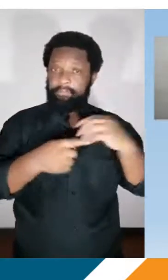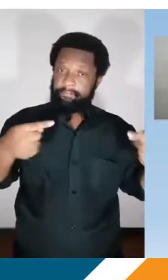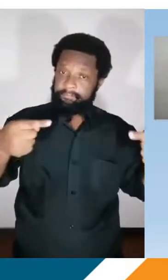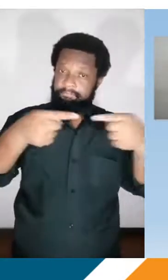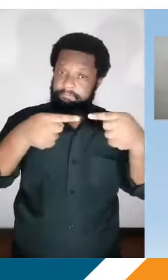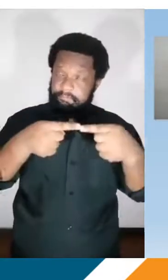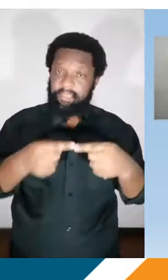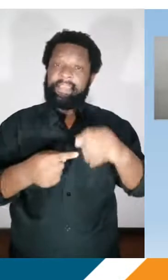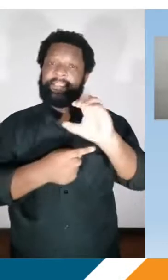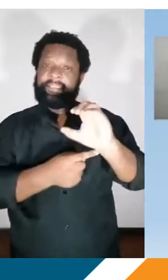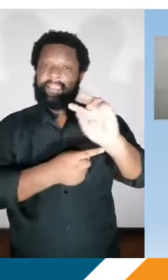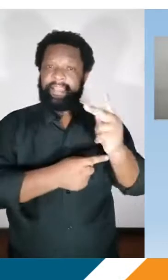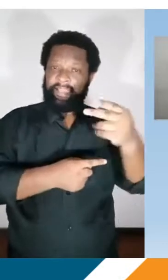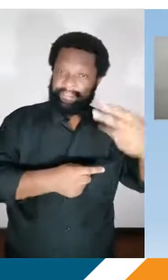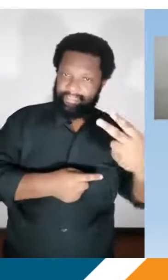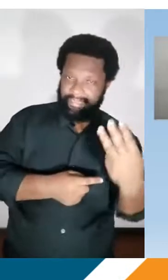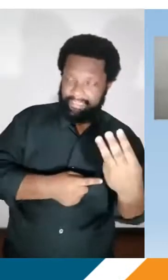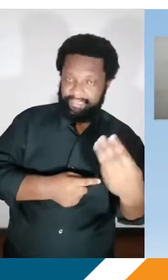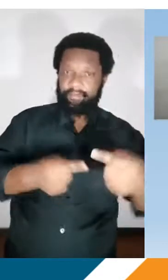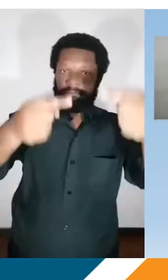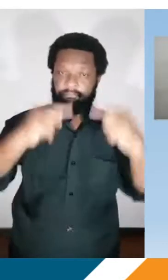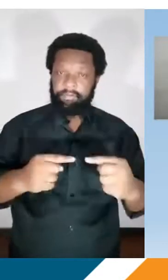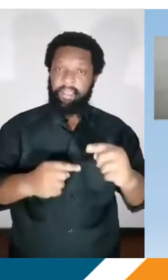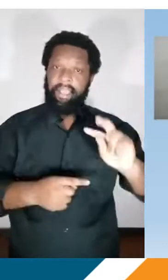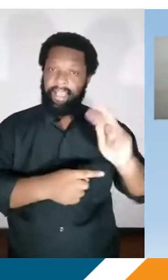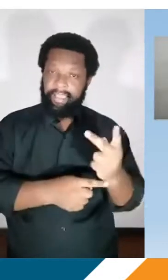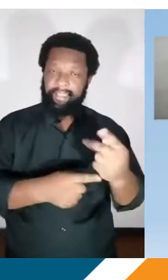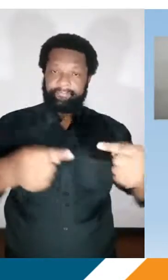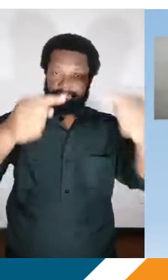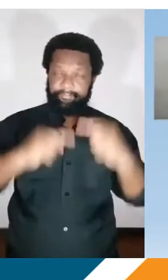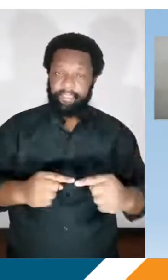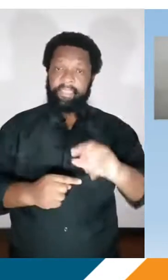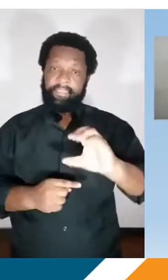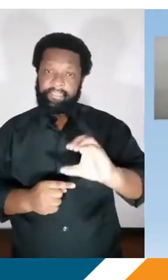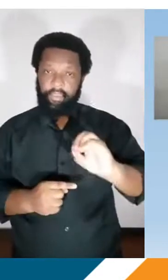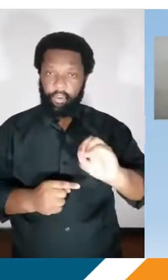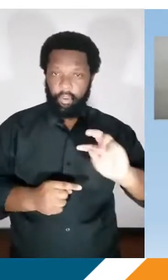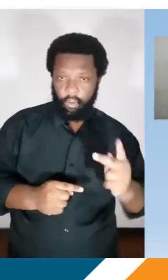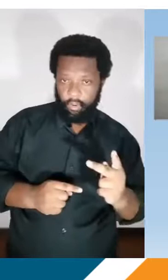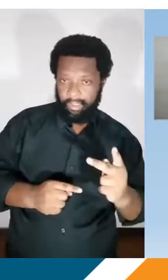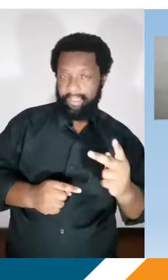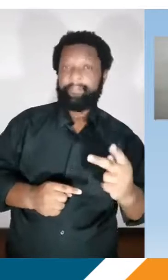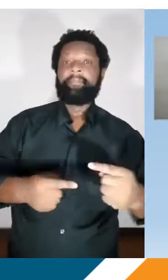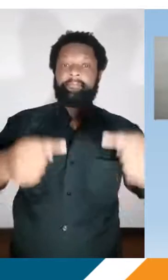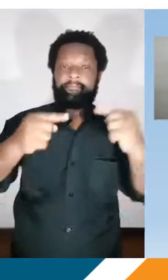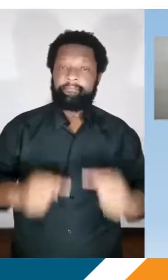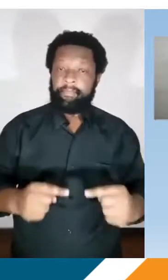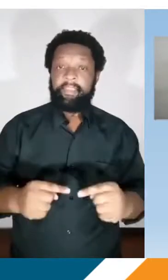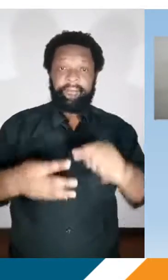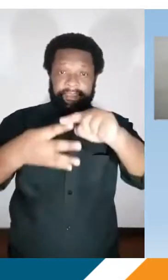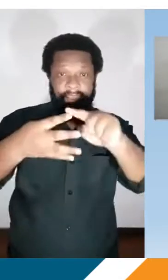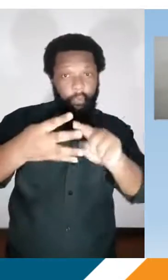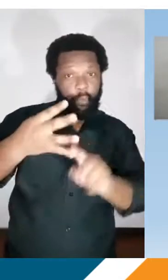tenho um ligante aqui CH3, outro ligante H, outro ligante carboxila, COOH, e outro ligante a